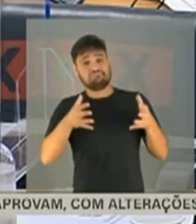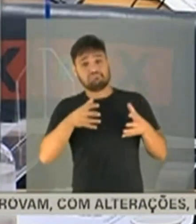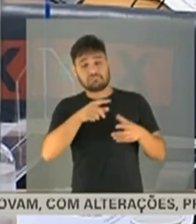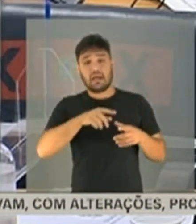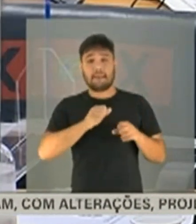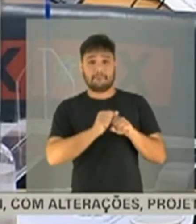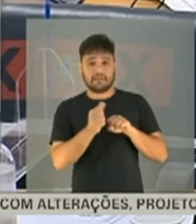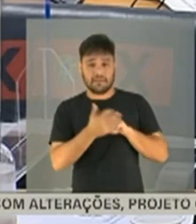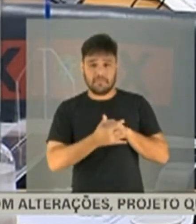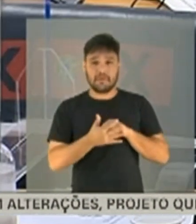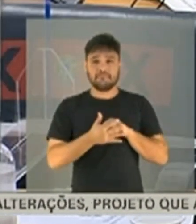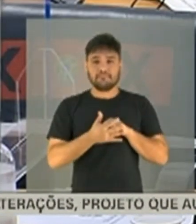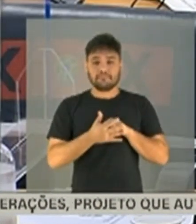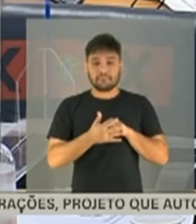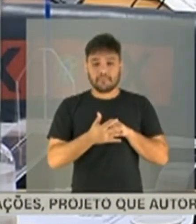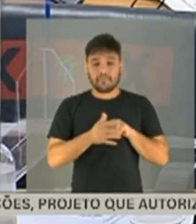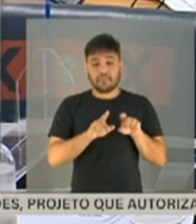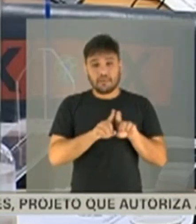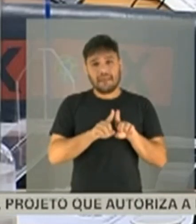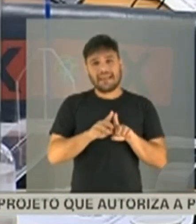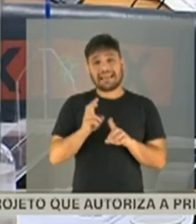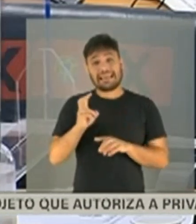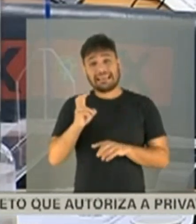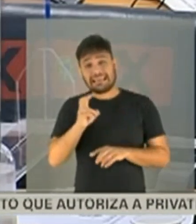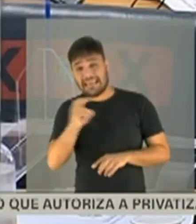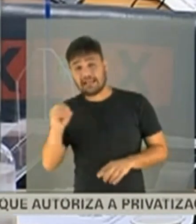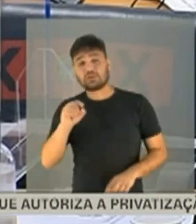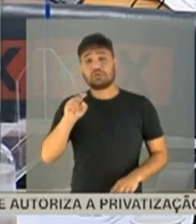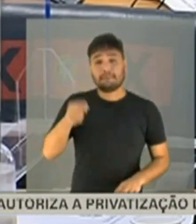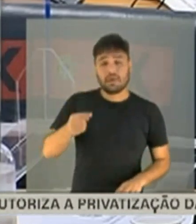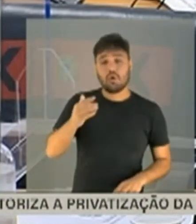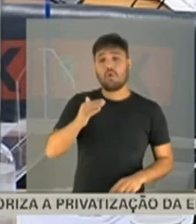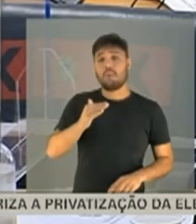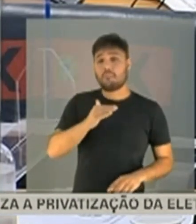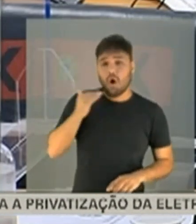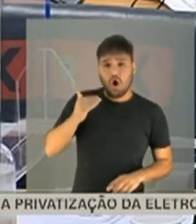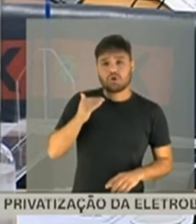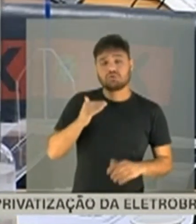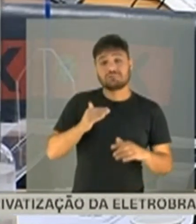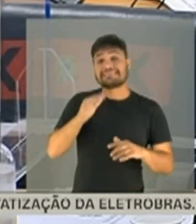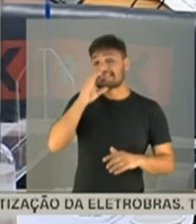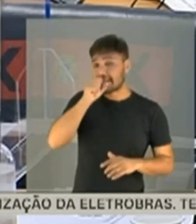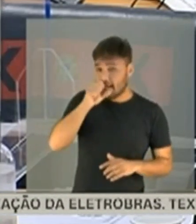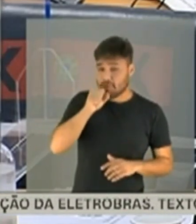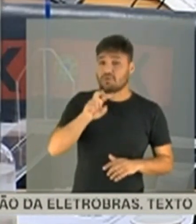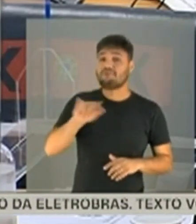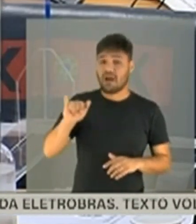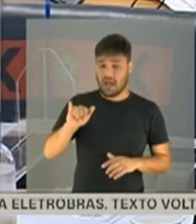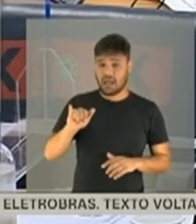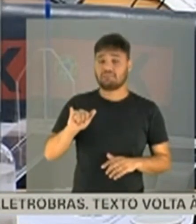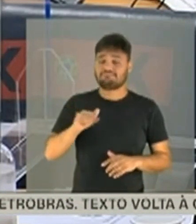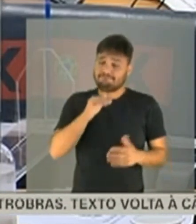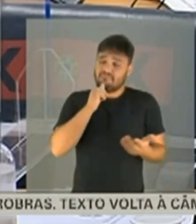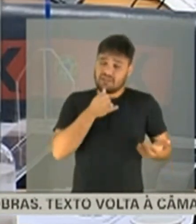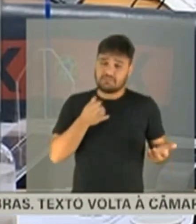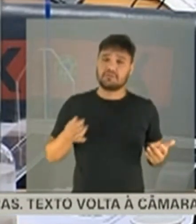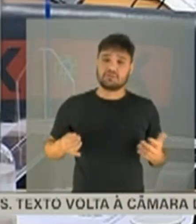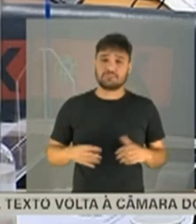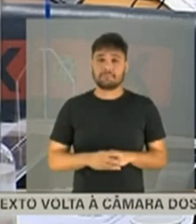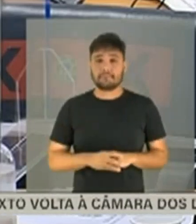plena pandemia, ao invés de quase 500 mil mortos que a gente deve chegar sábado,